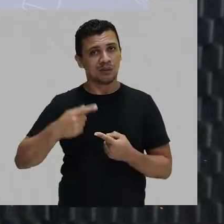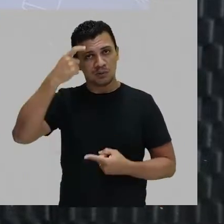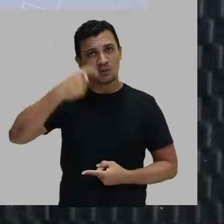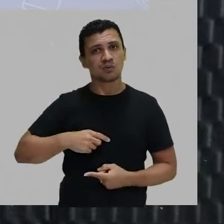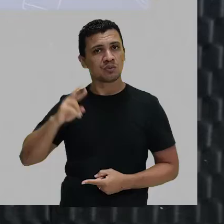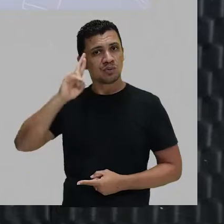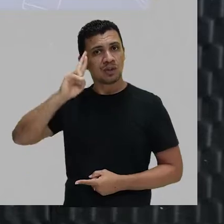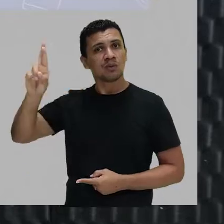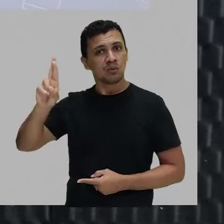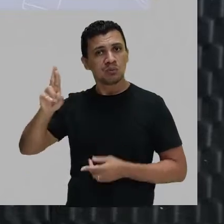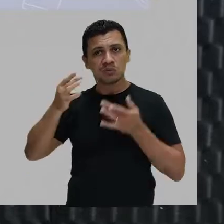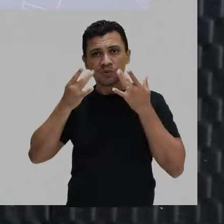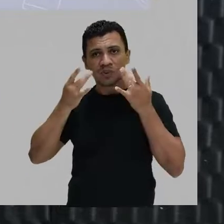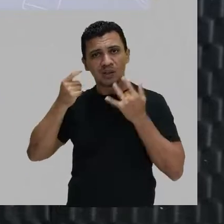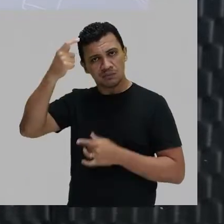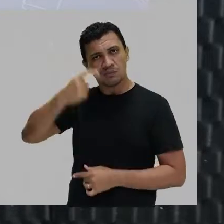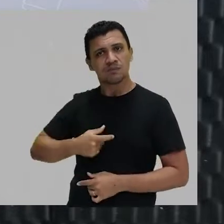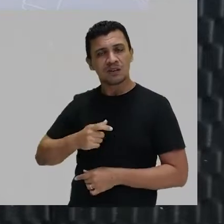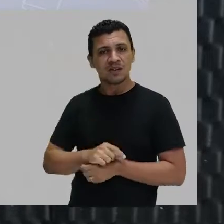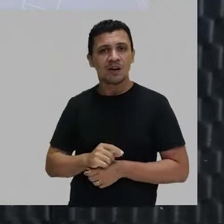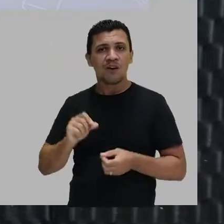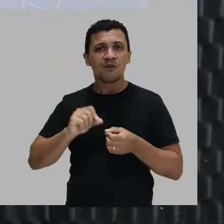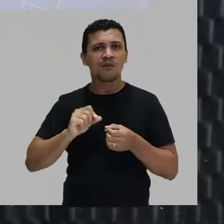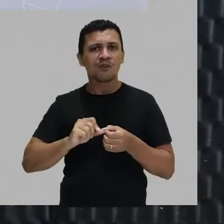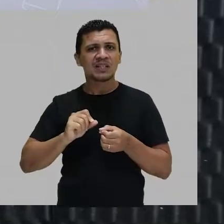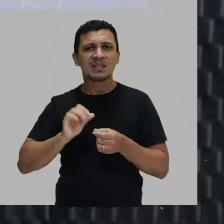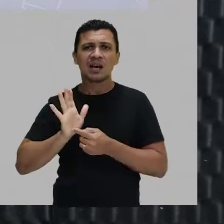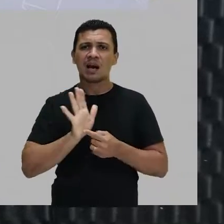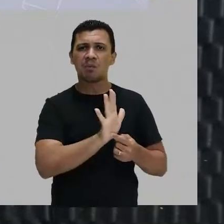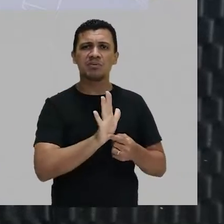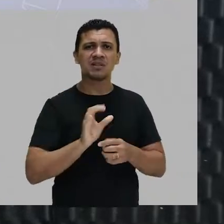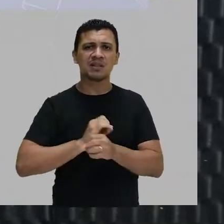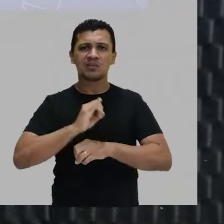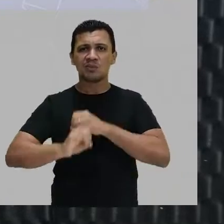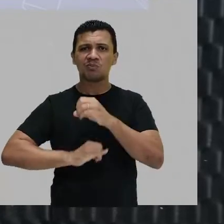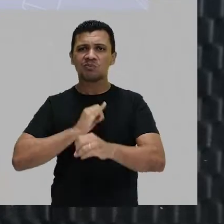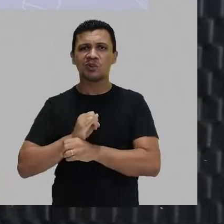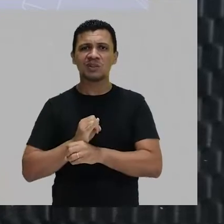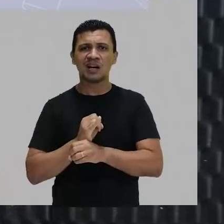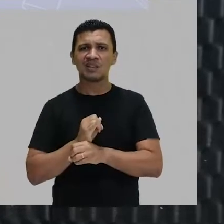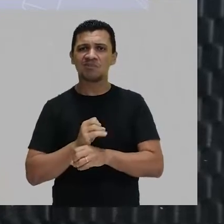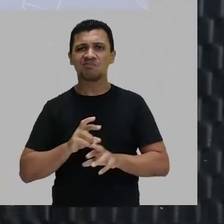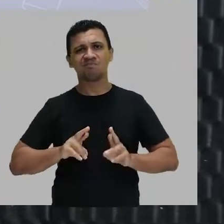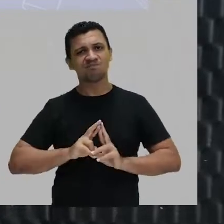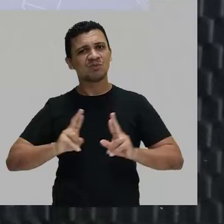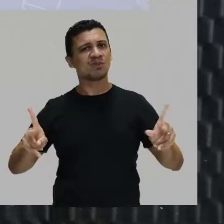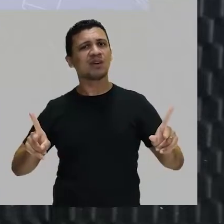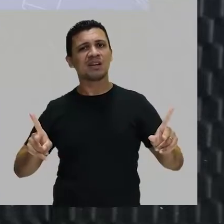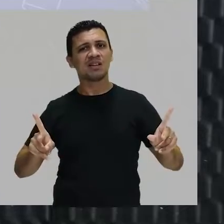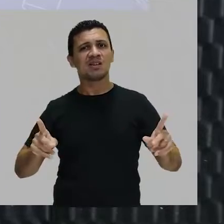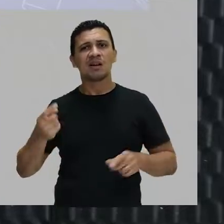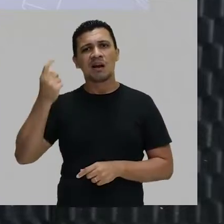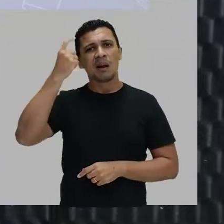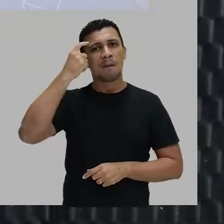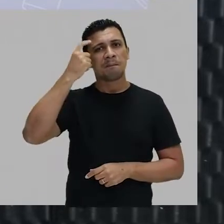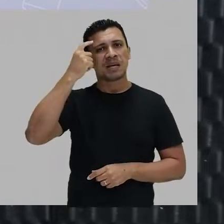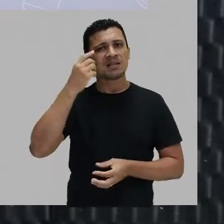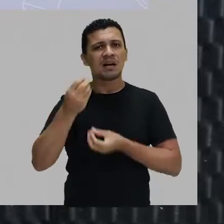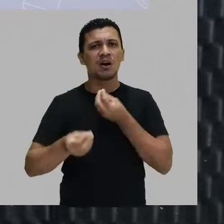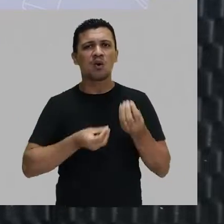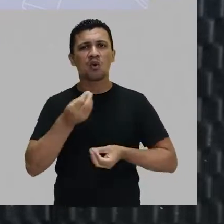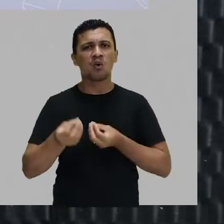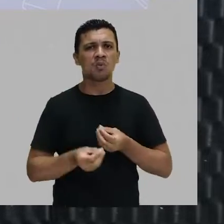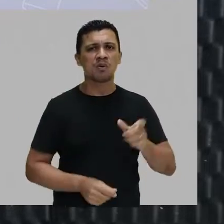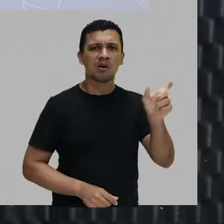teatral, fazer uma apresentação online, gravada, é um outro processo, e aí a gente tem que pensar como isso vai chegar para